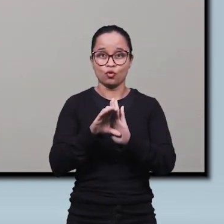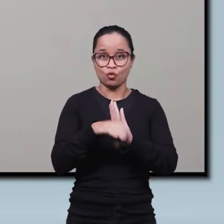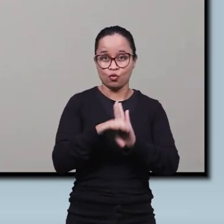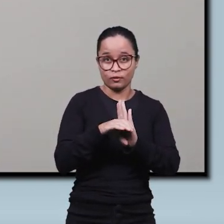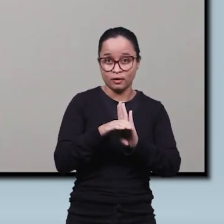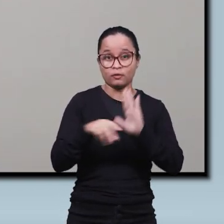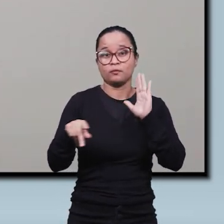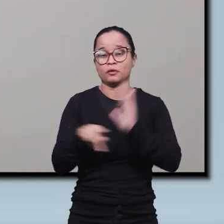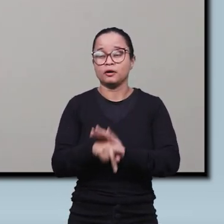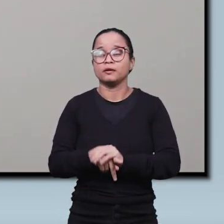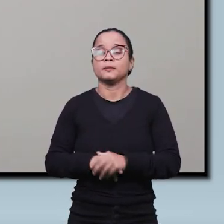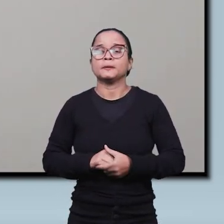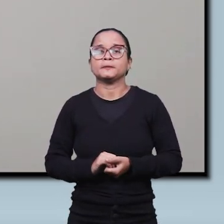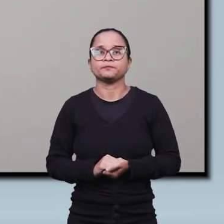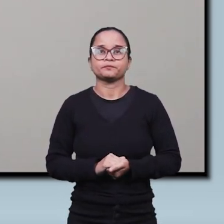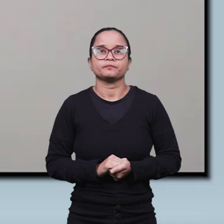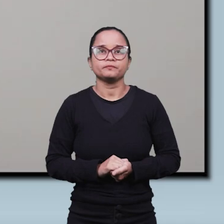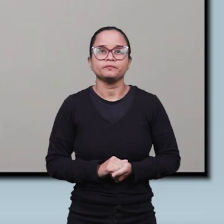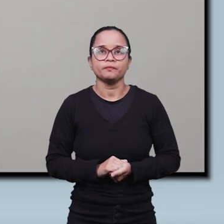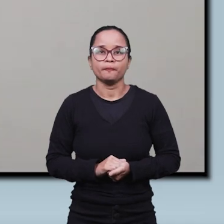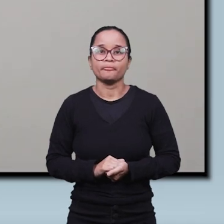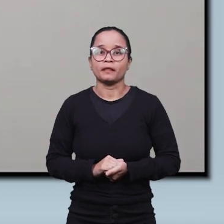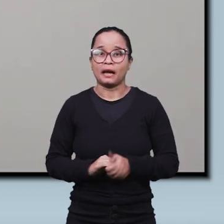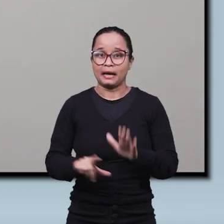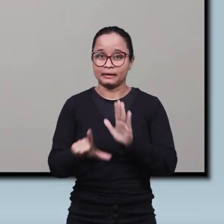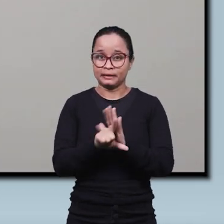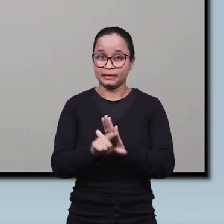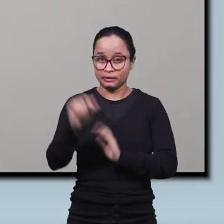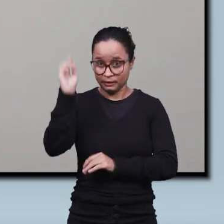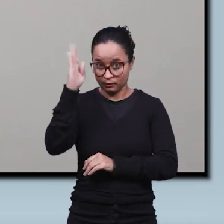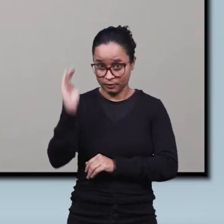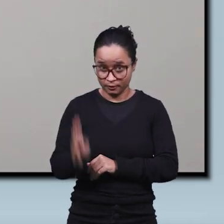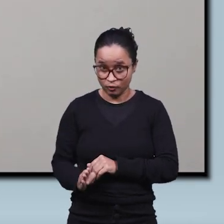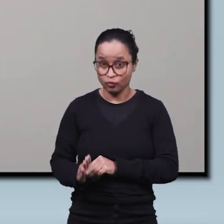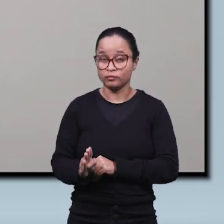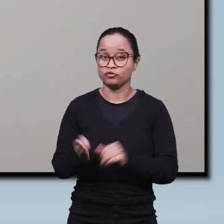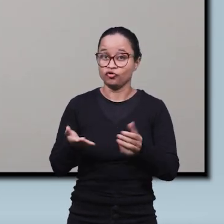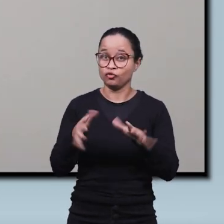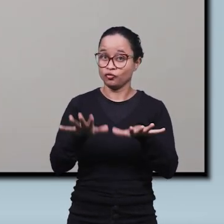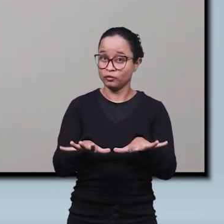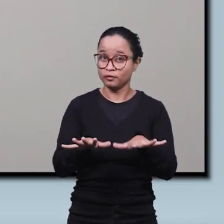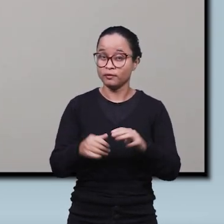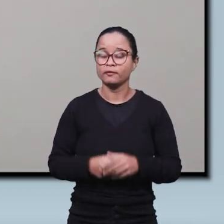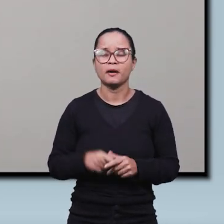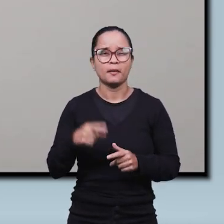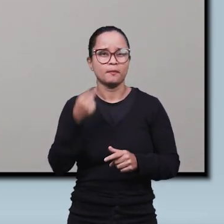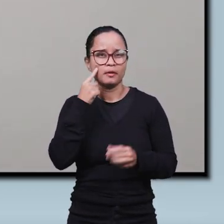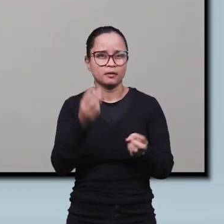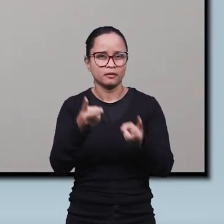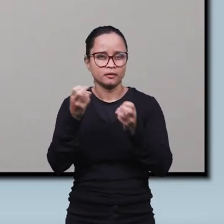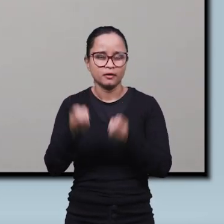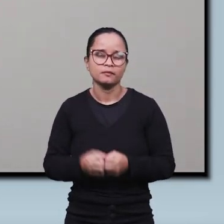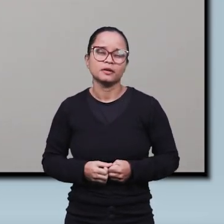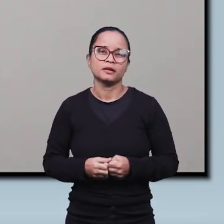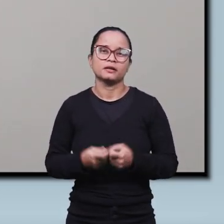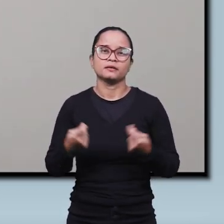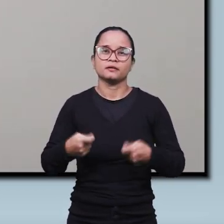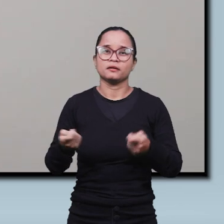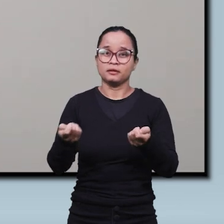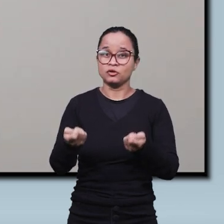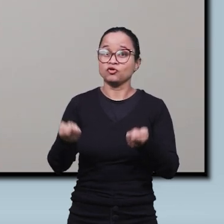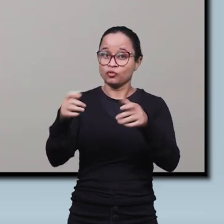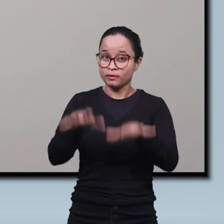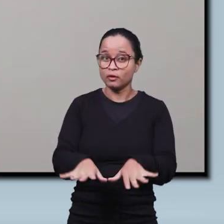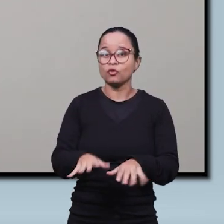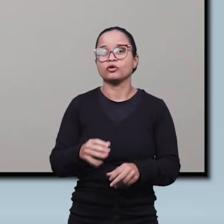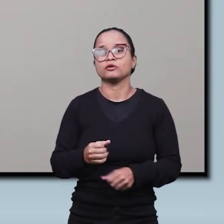né, a Lei Brasileira de Inclusão viu a necessidade, né, de inclusão lá em julho de